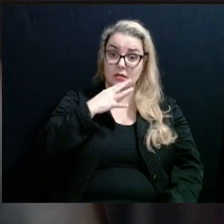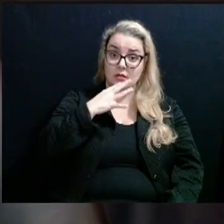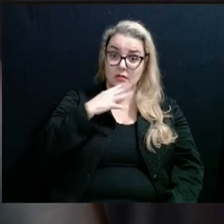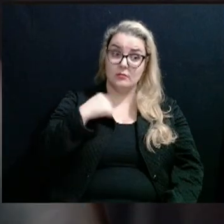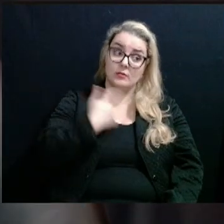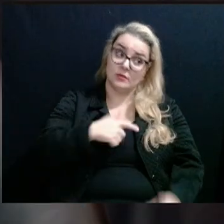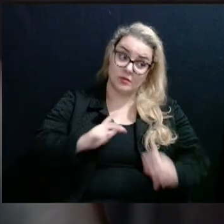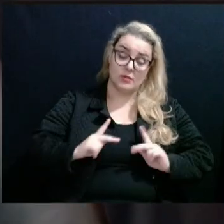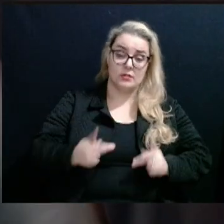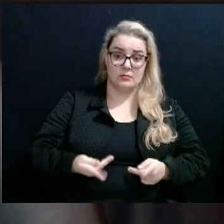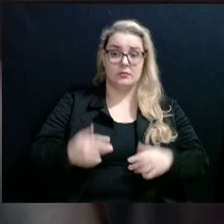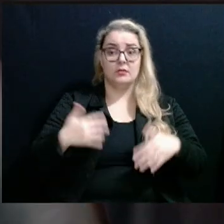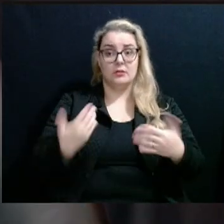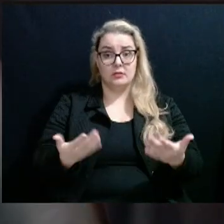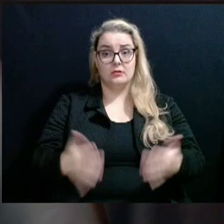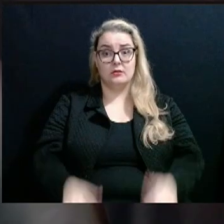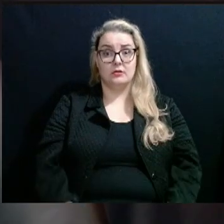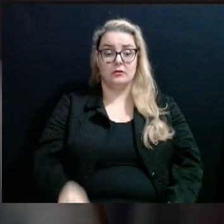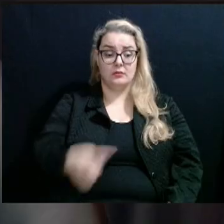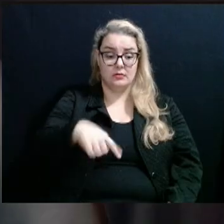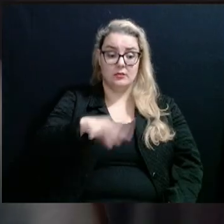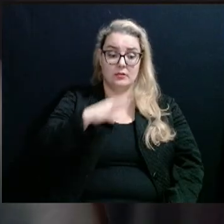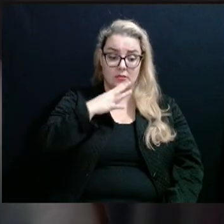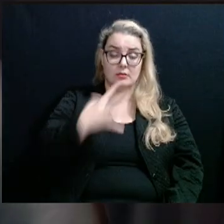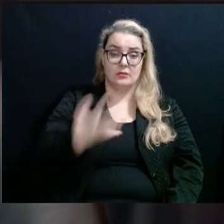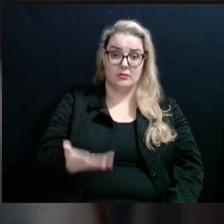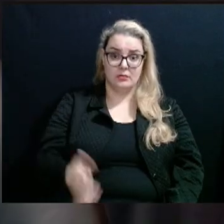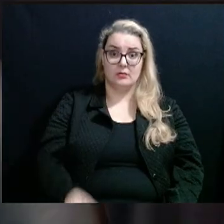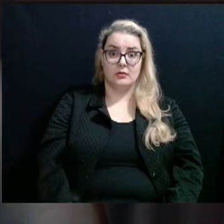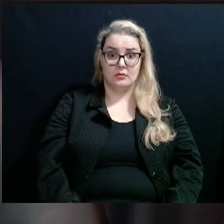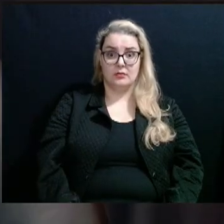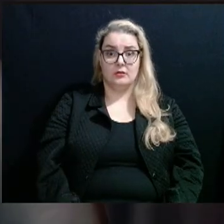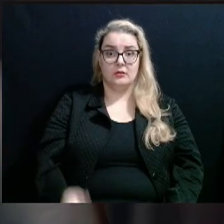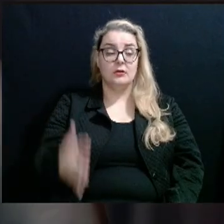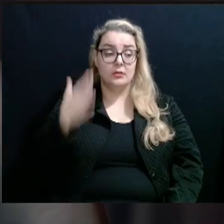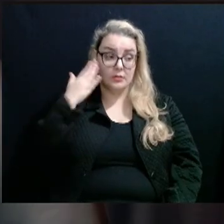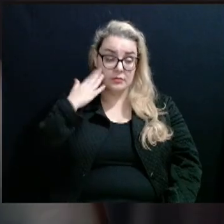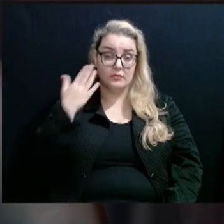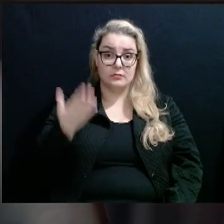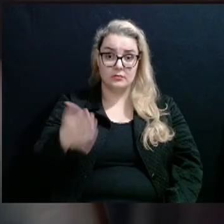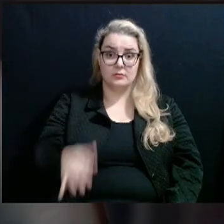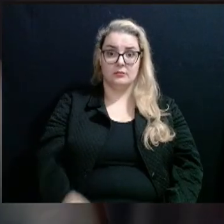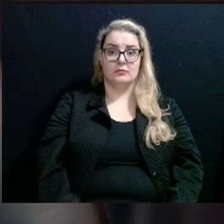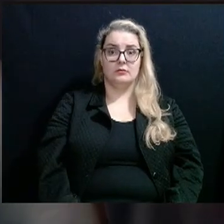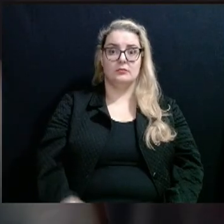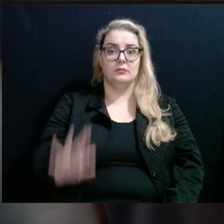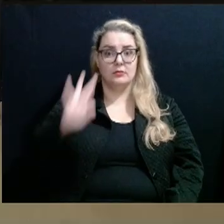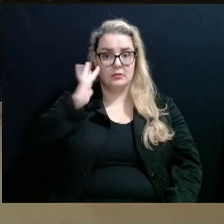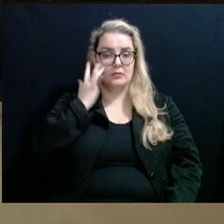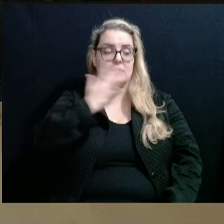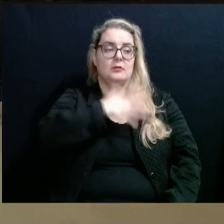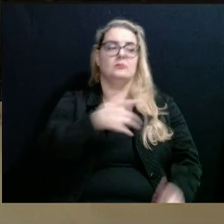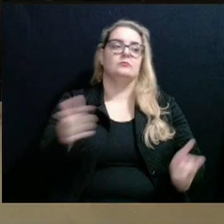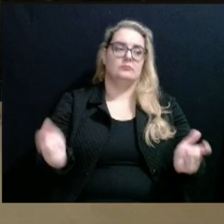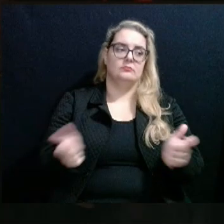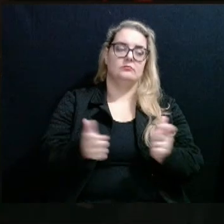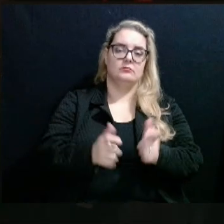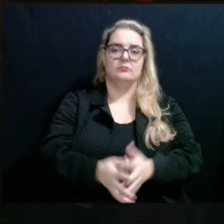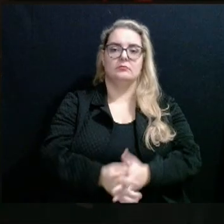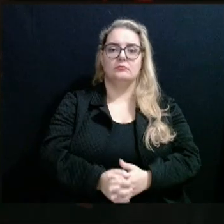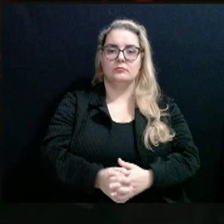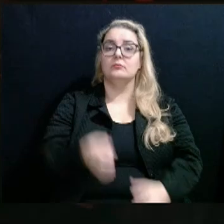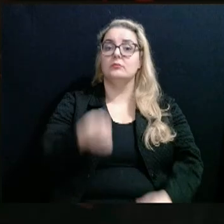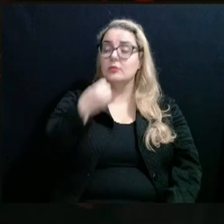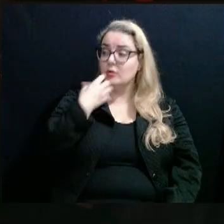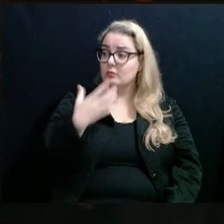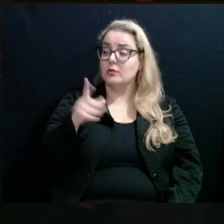que eles são conhecidos e que você entende isso, eu acho que o preconceito vai diminuindo. Muito bem. E a informação,